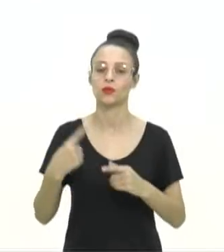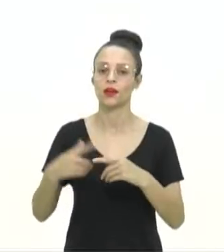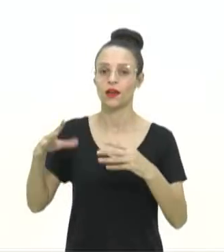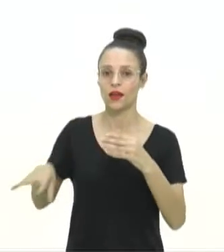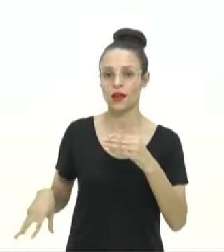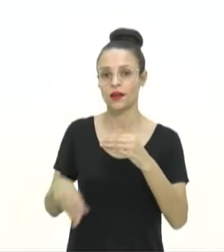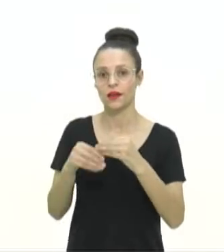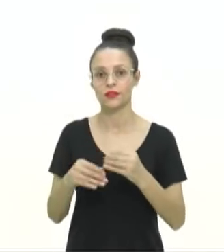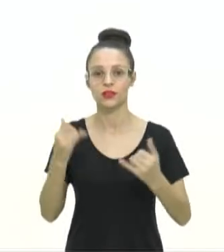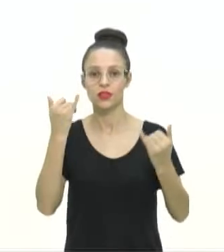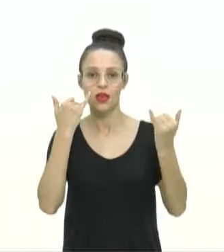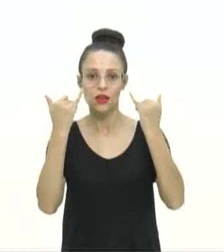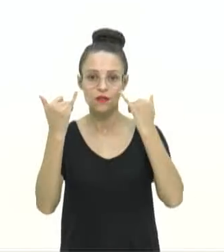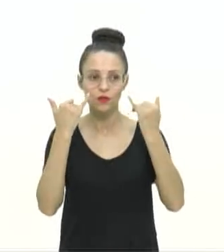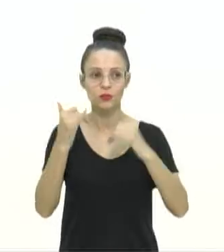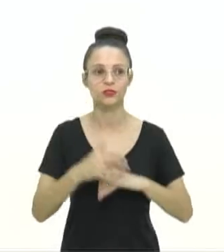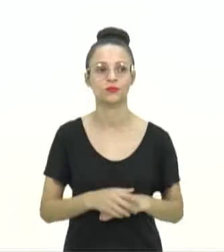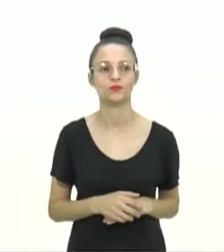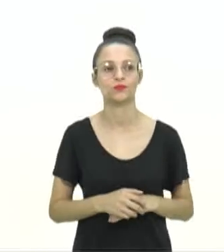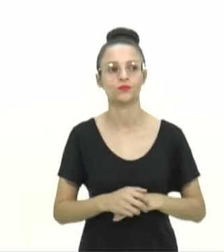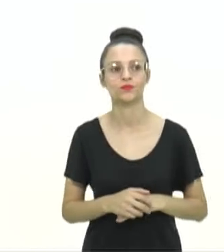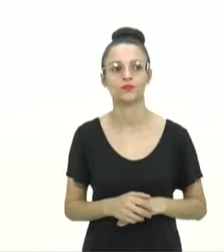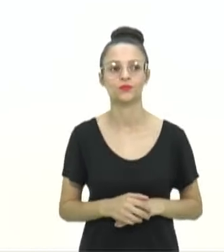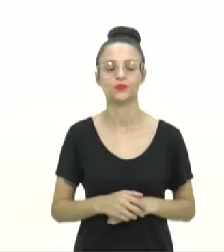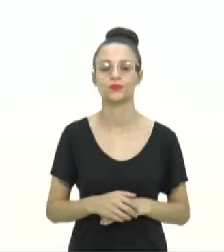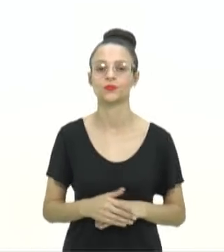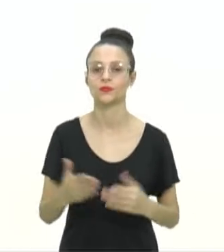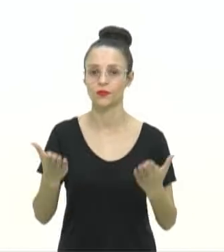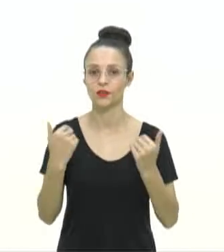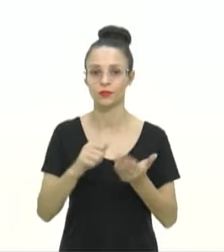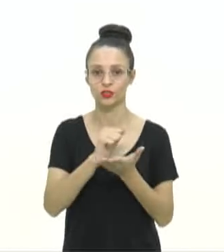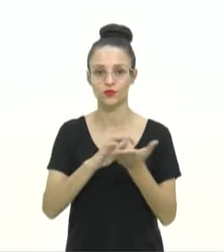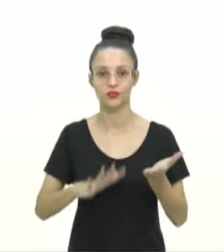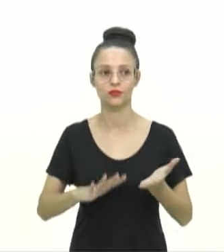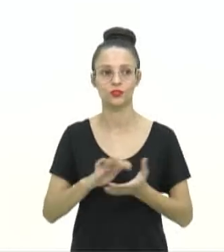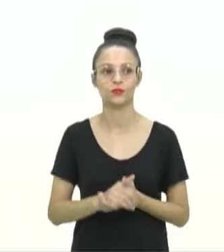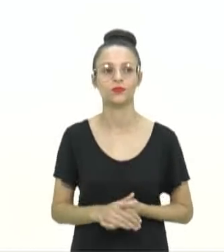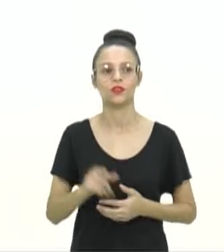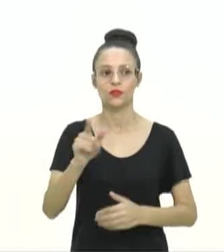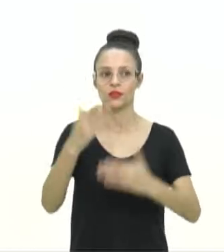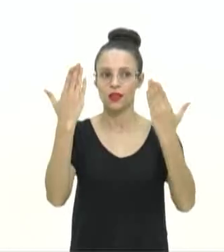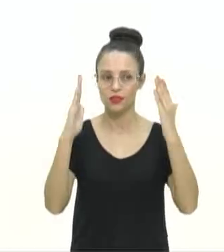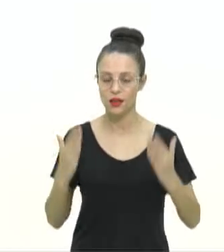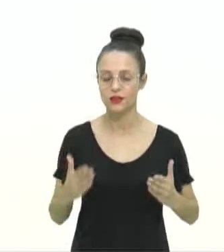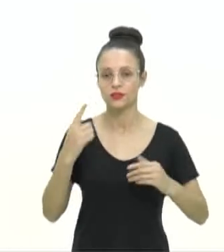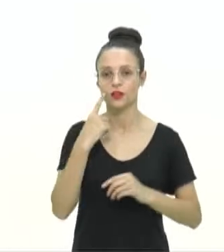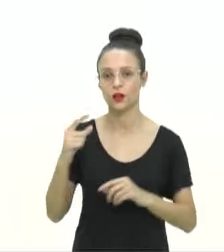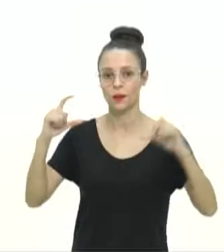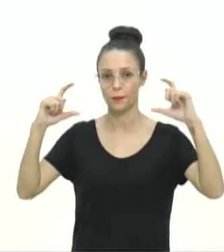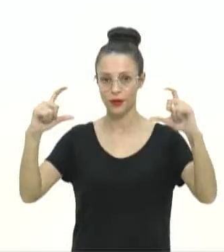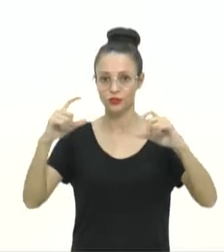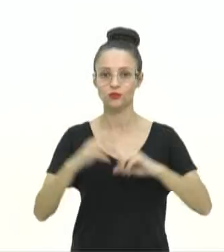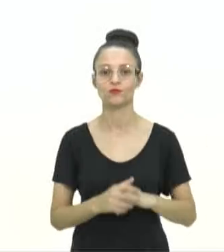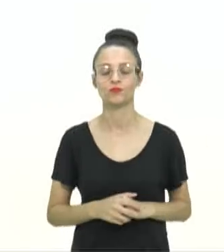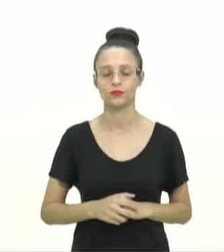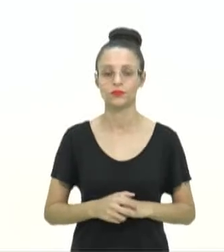acrescenta informações ao objeto. Então, vamos para o nosso quiz. Analise o trecho a seguir.